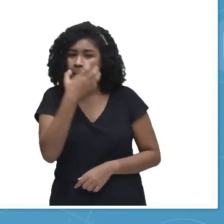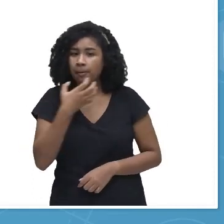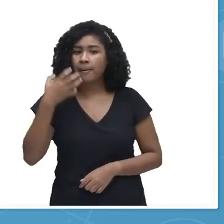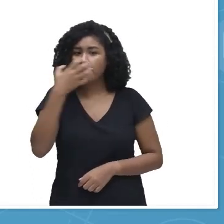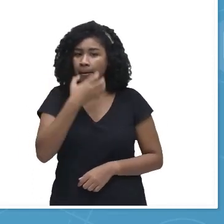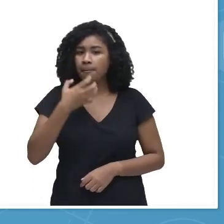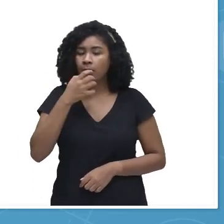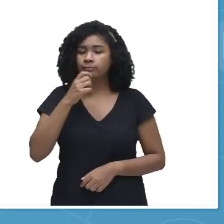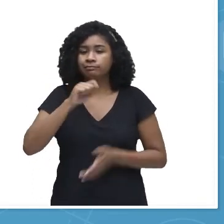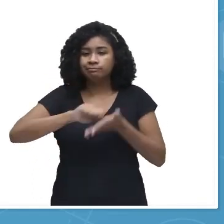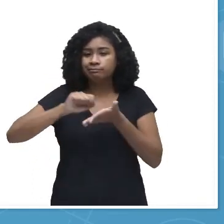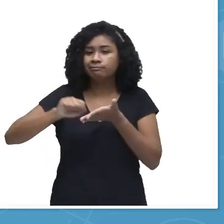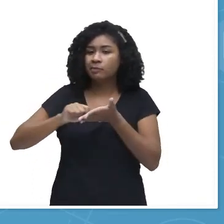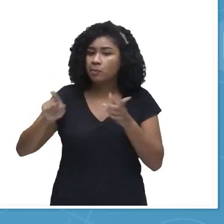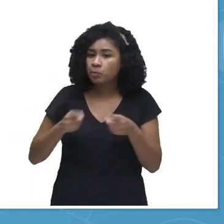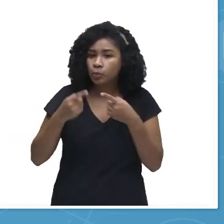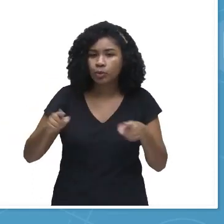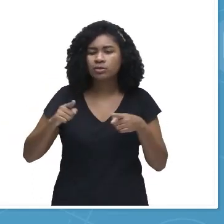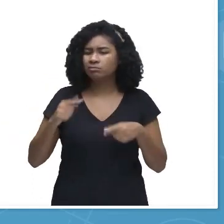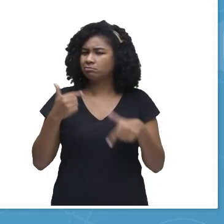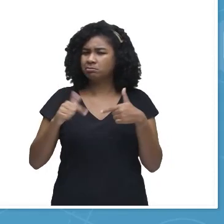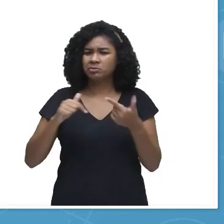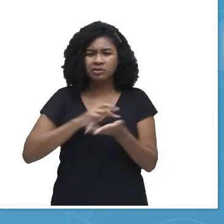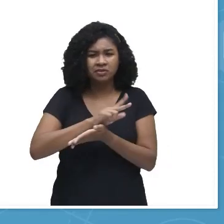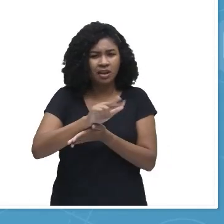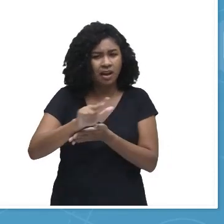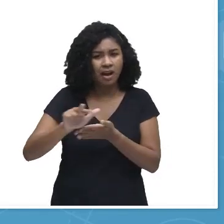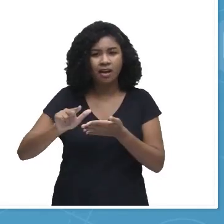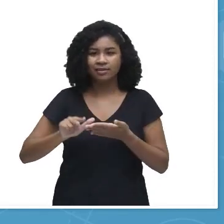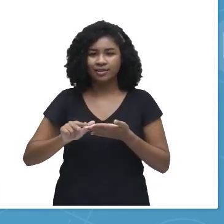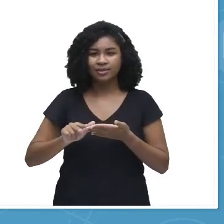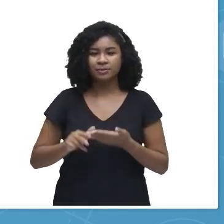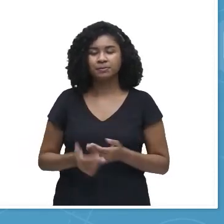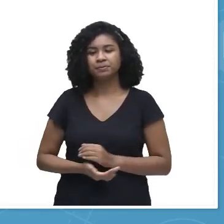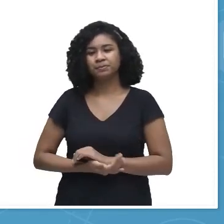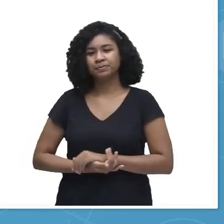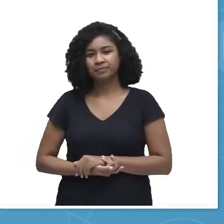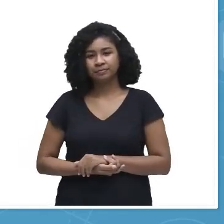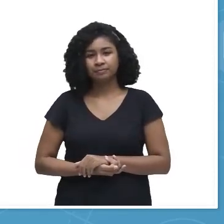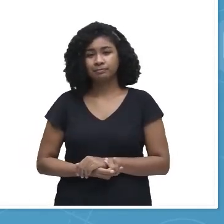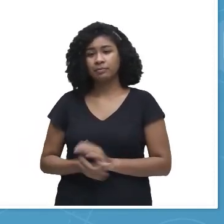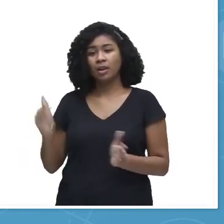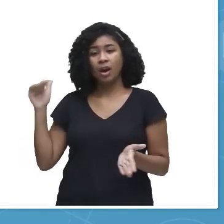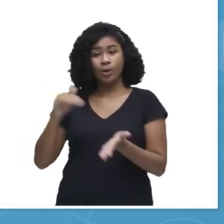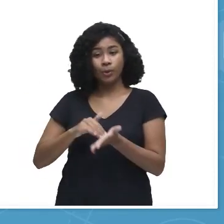brasileiro, muito importante, um dos grandes precursores da televisão brasileira. E a nossa